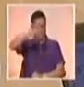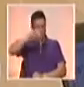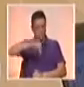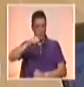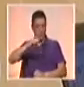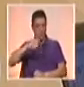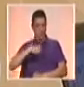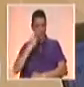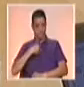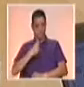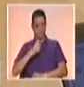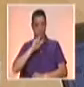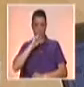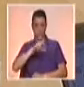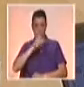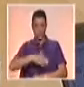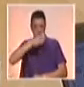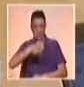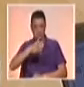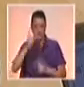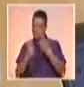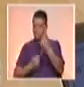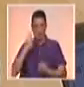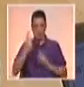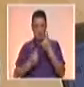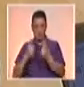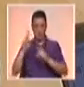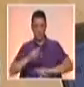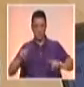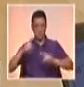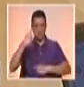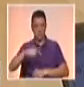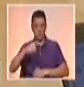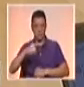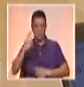no meu caso em concreto, poderei dizer que sim, não tenho qualquer tipo